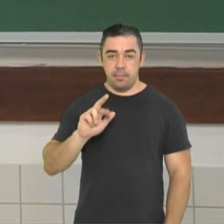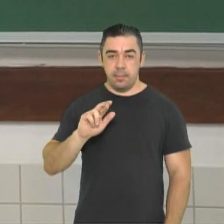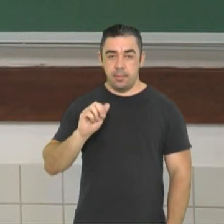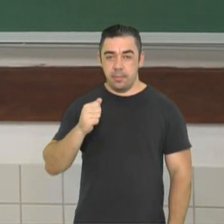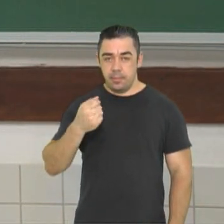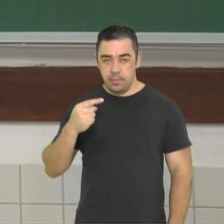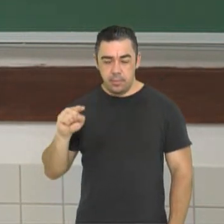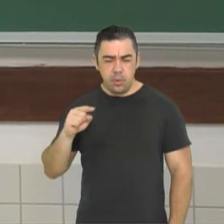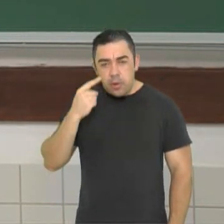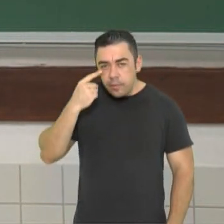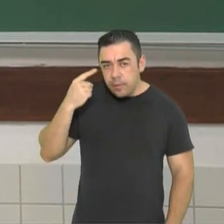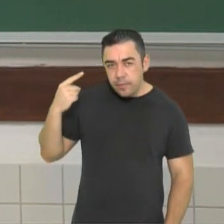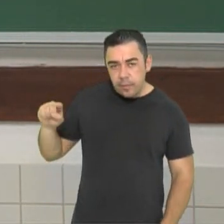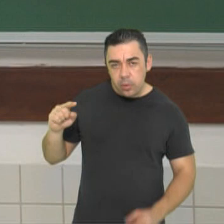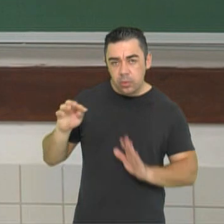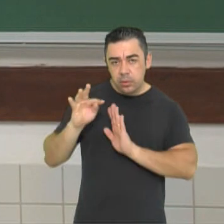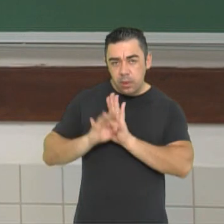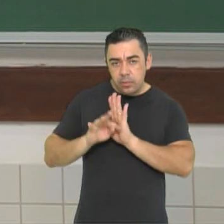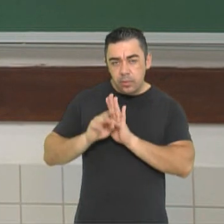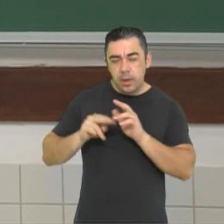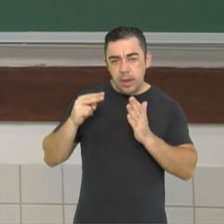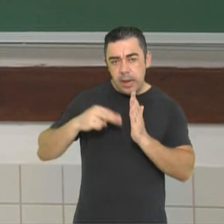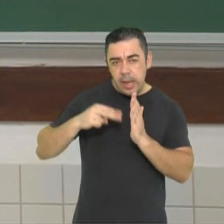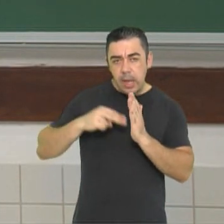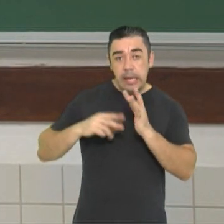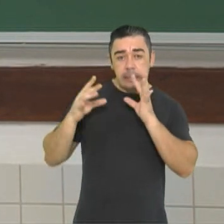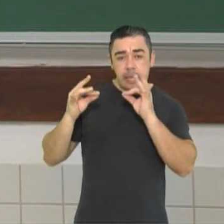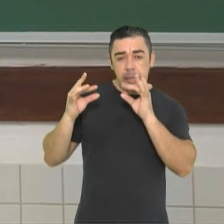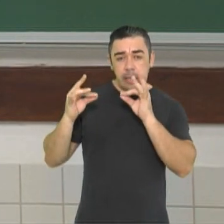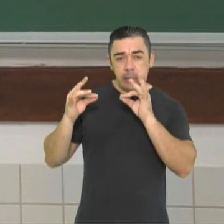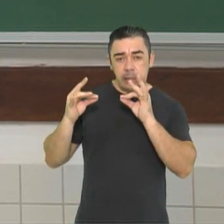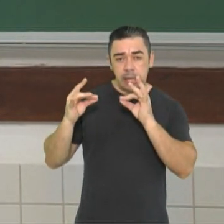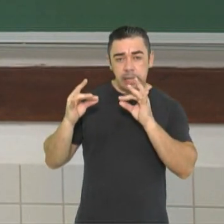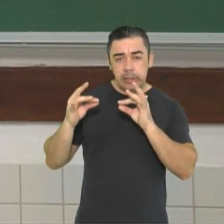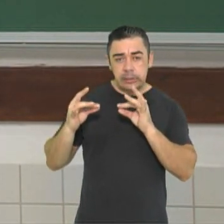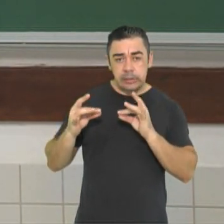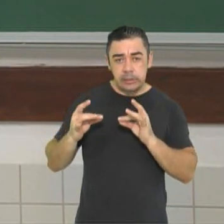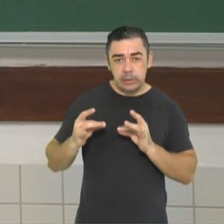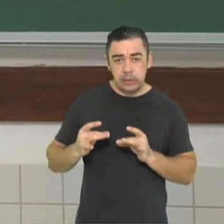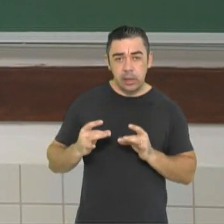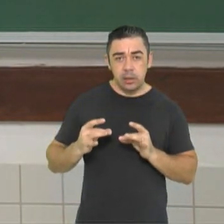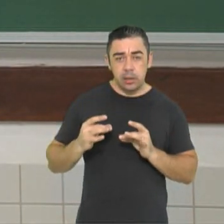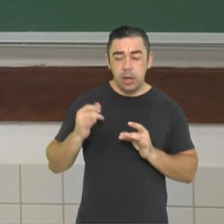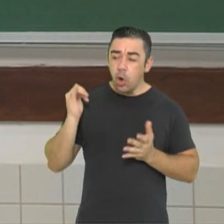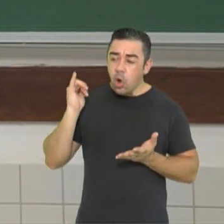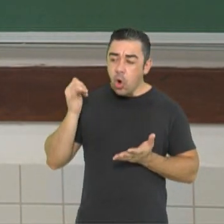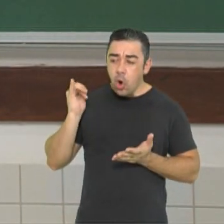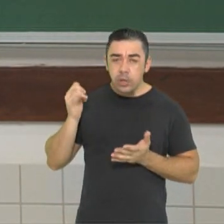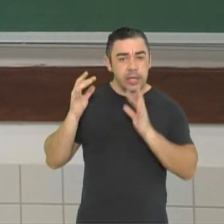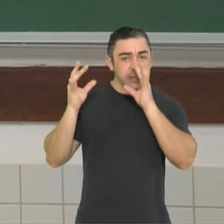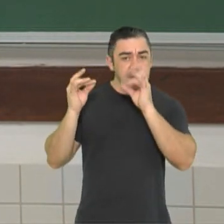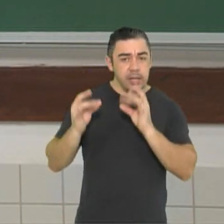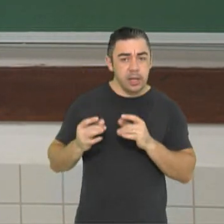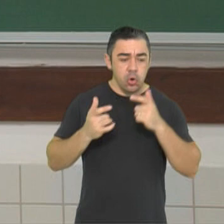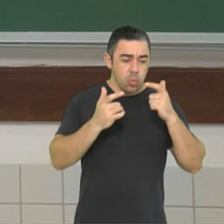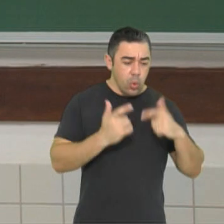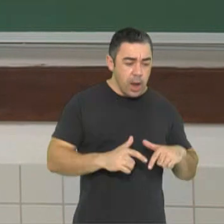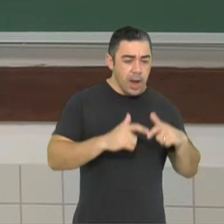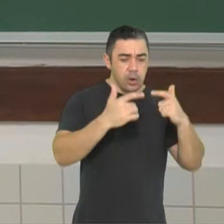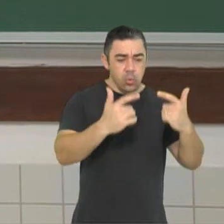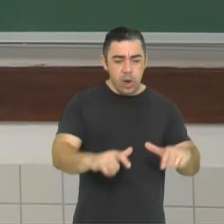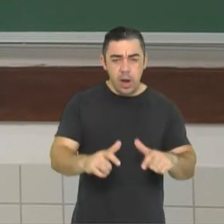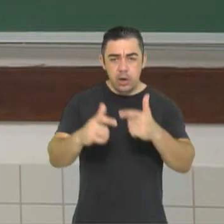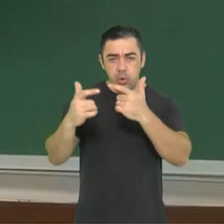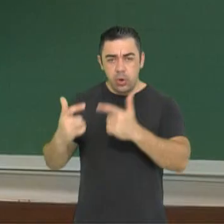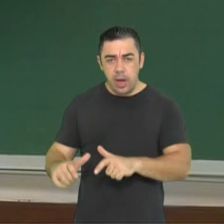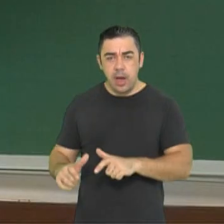nós lemos, que vocês conseguiram perceber como ele é bem detalhado, como ele coloca os lugares, então você